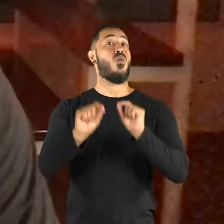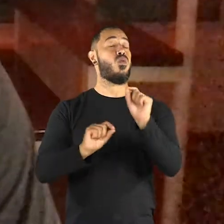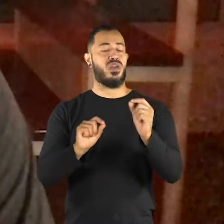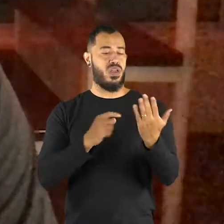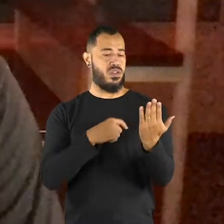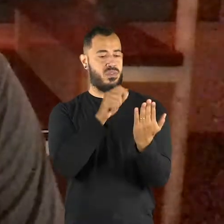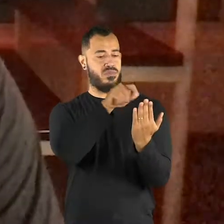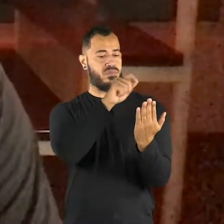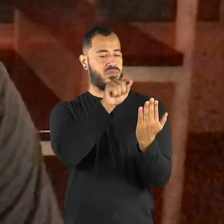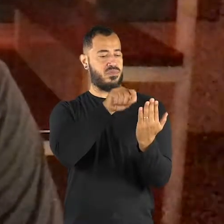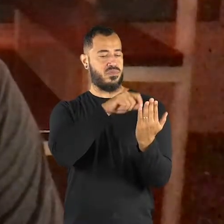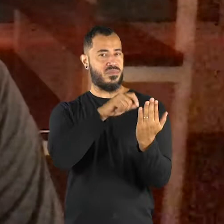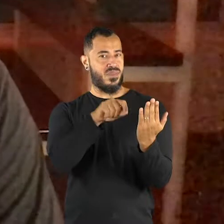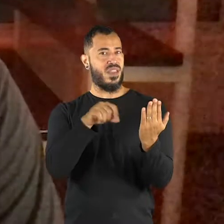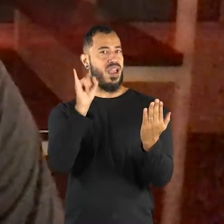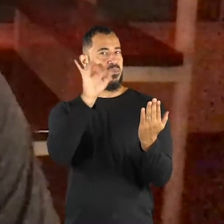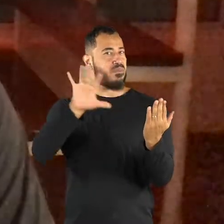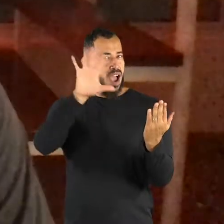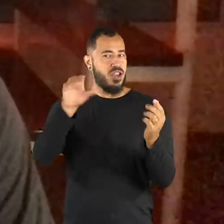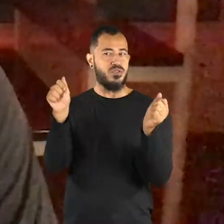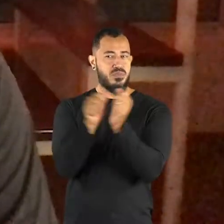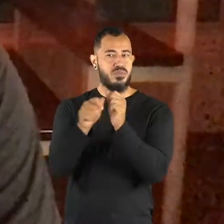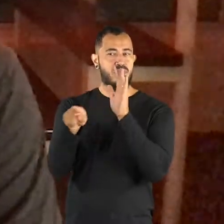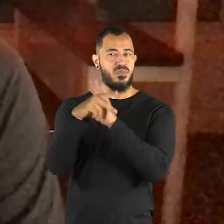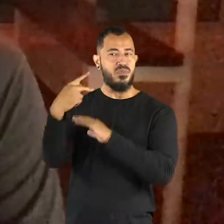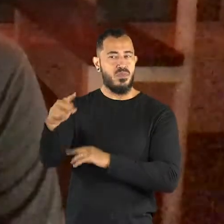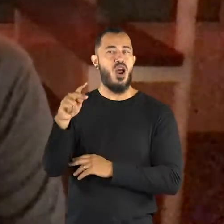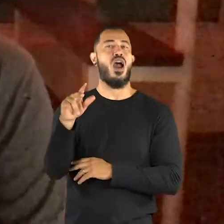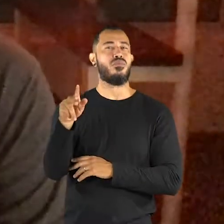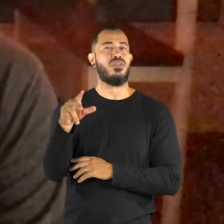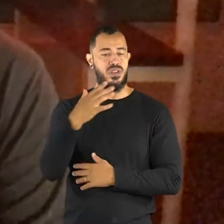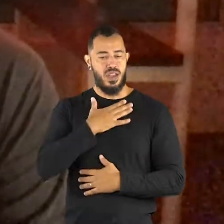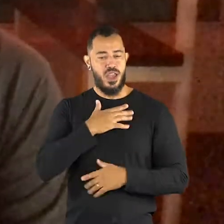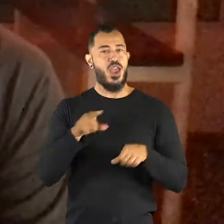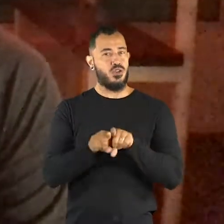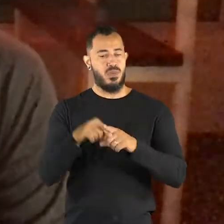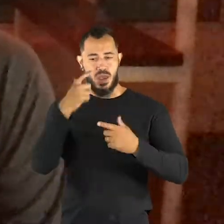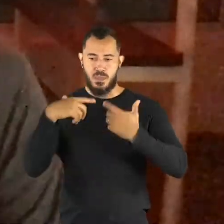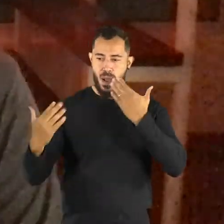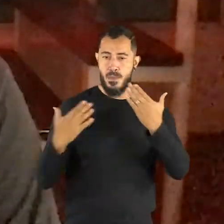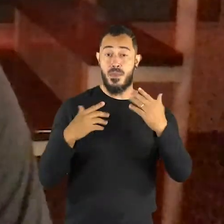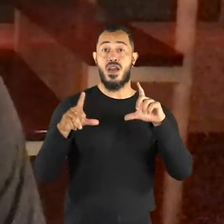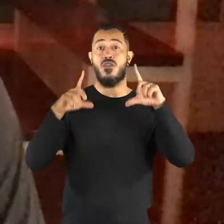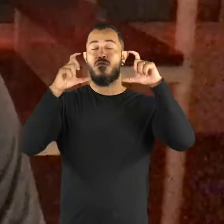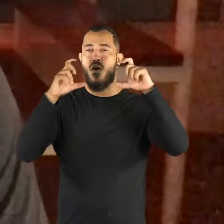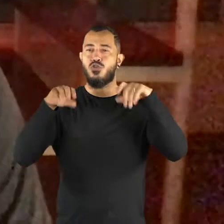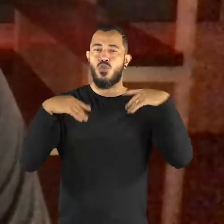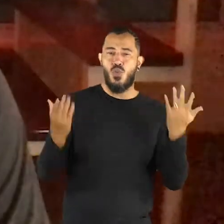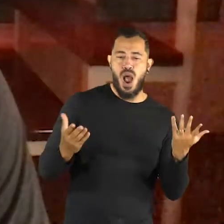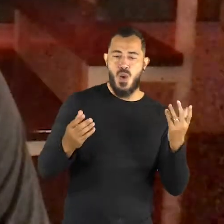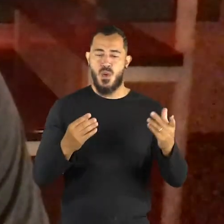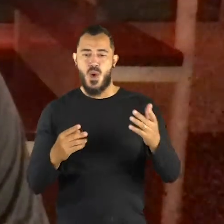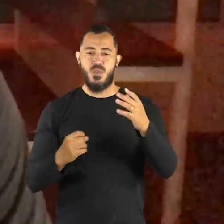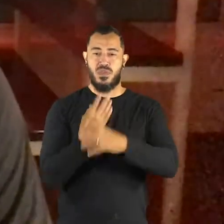filmá-las. E aí a gente fez imagens com o André Prando, eu apareço, fomos fazendo fotos de como que a gente gostaria que as cenas ficassem. Então eu